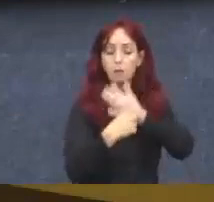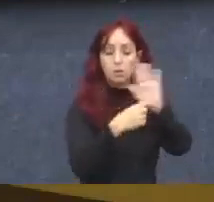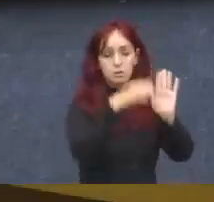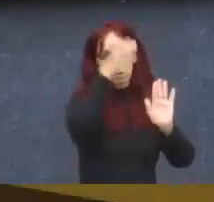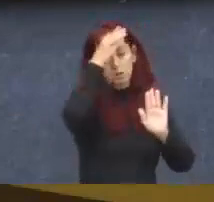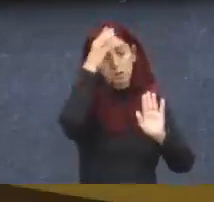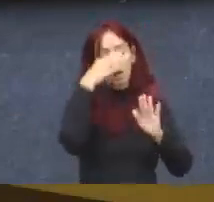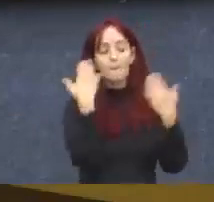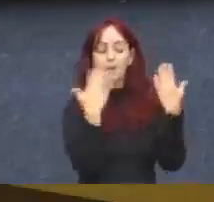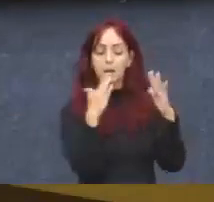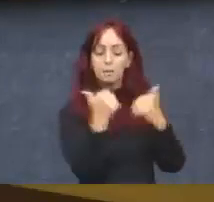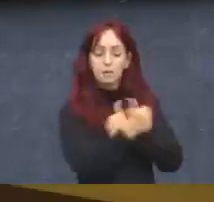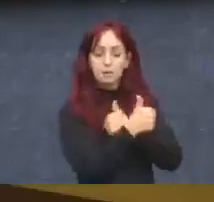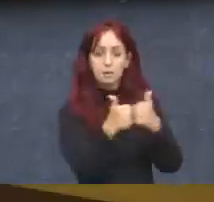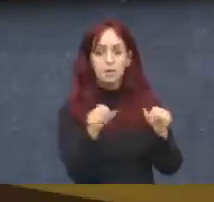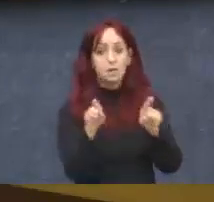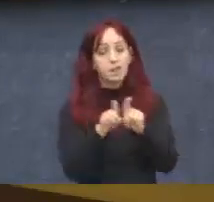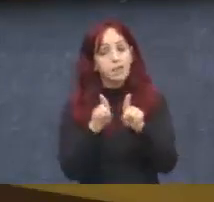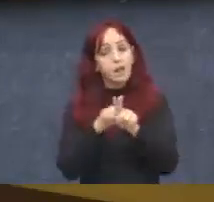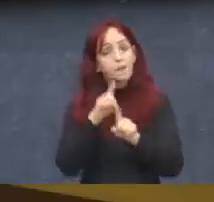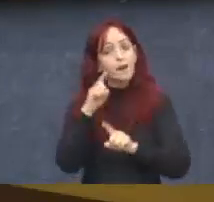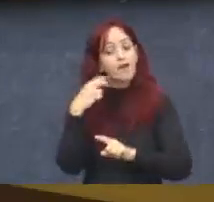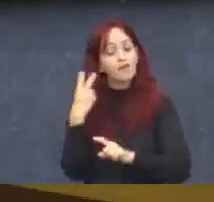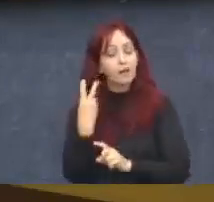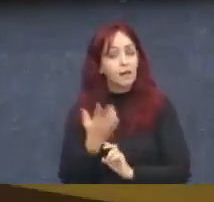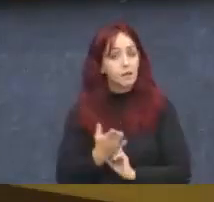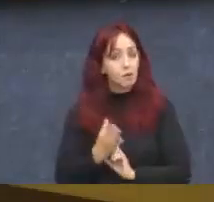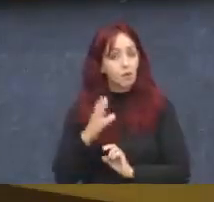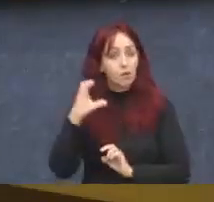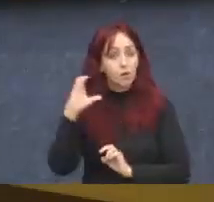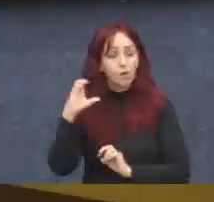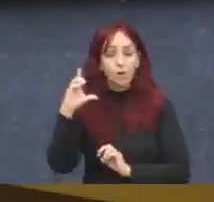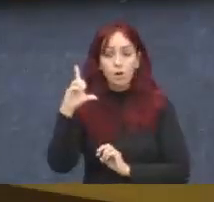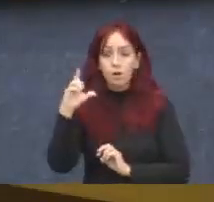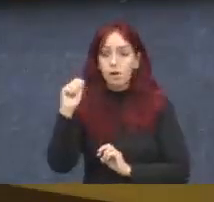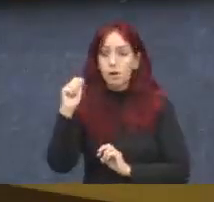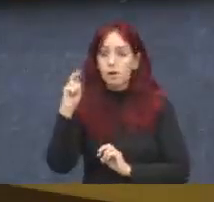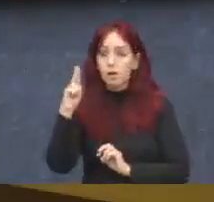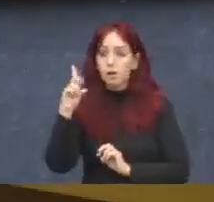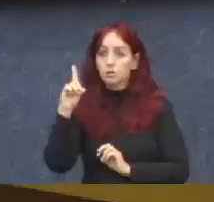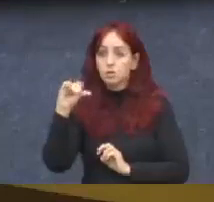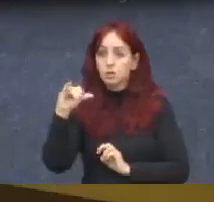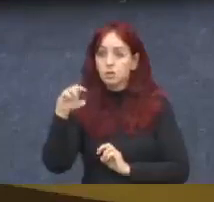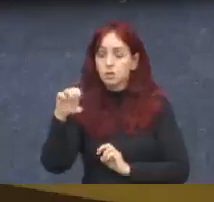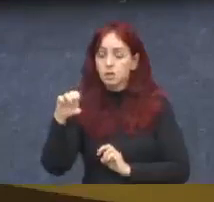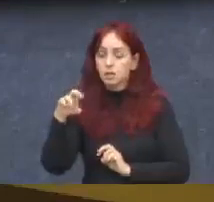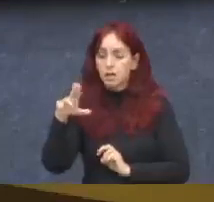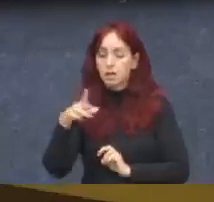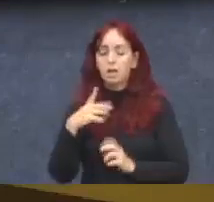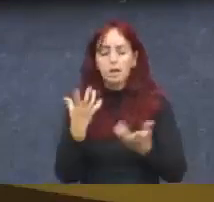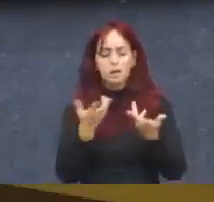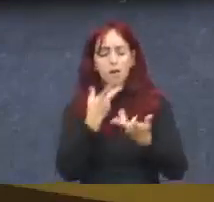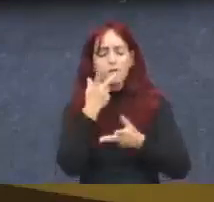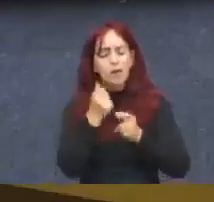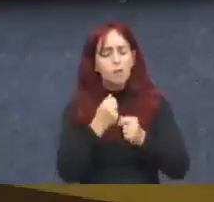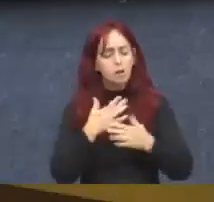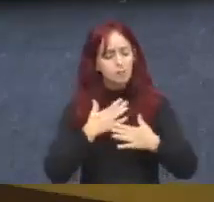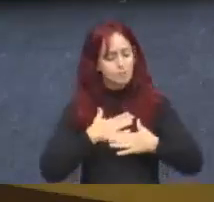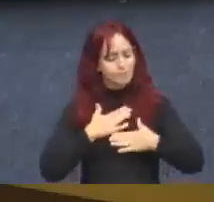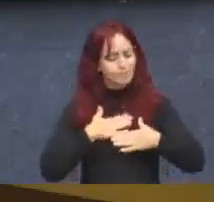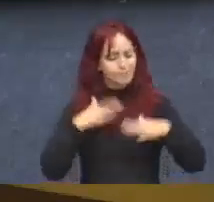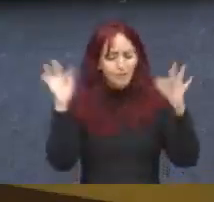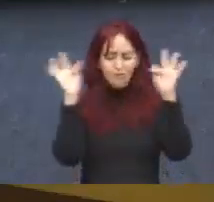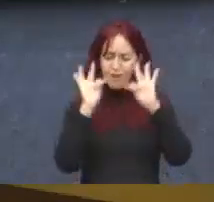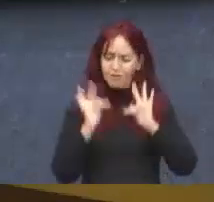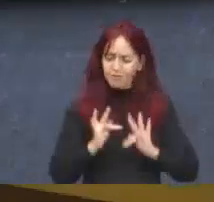quero parabenizá-lo. Também, vereador Claudinei, quero aqui dizer da minha felicidade de quando eu